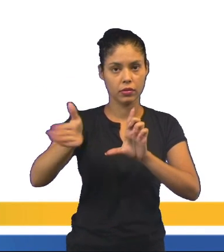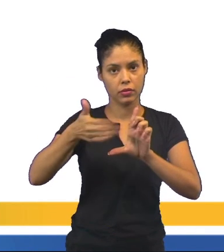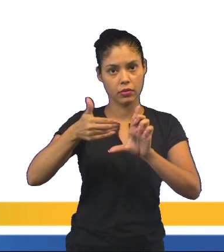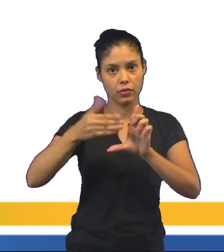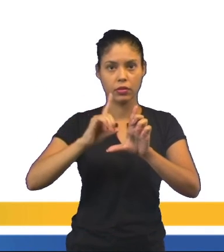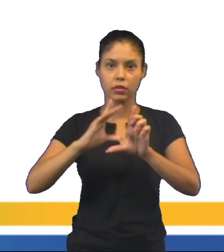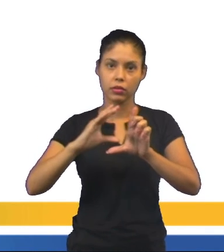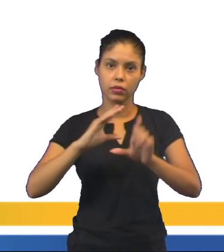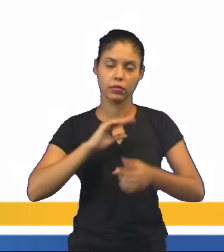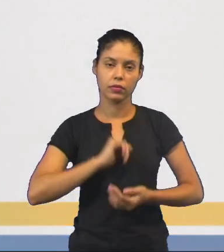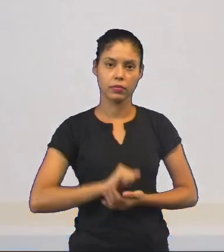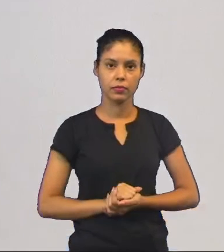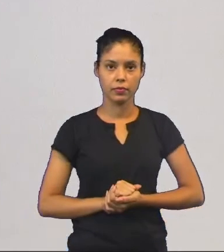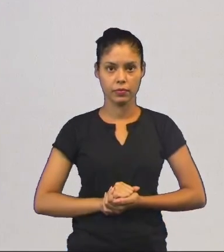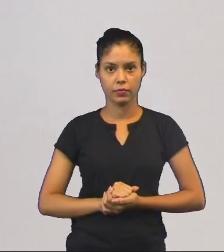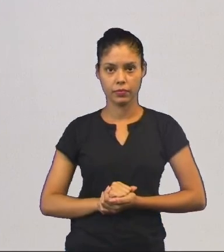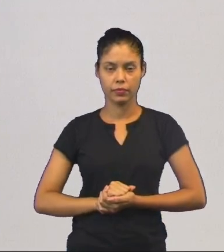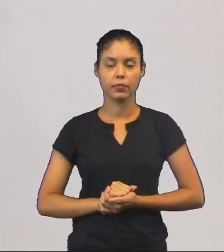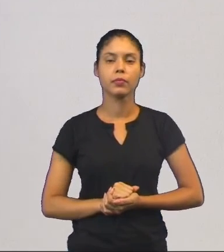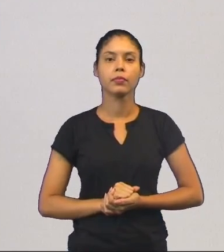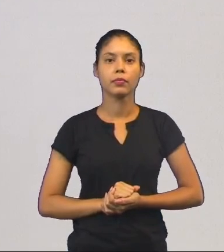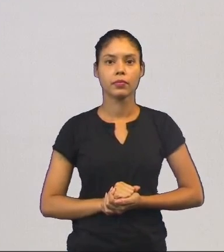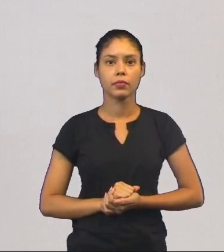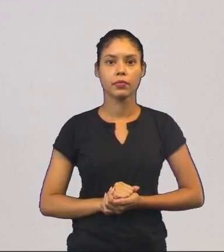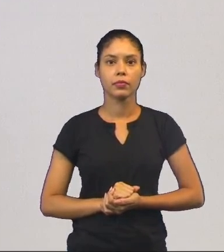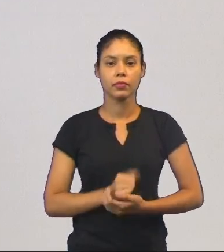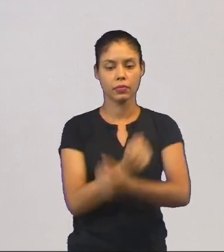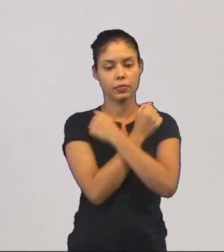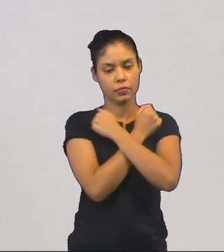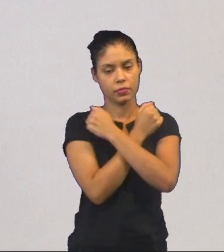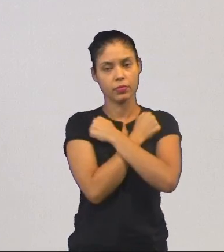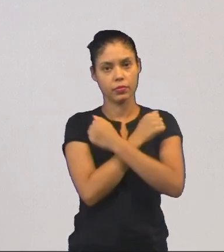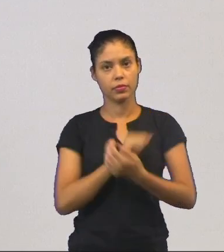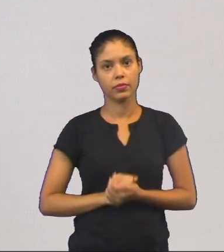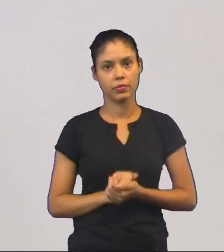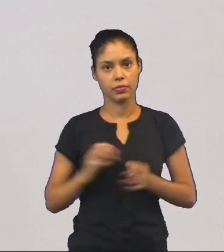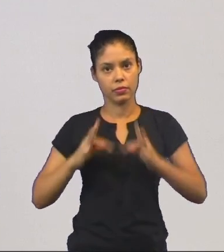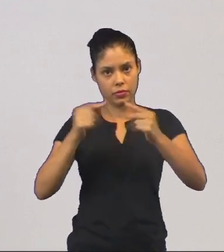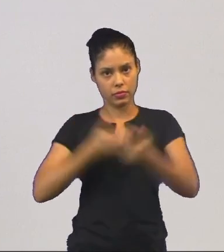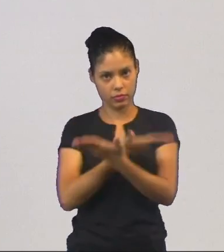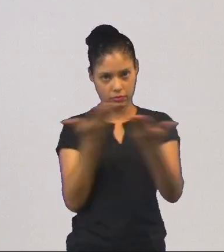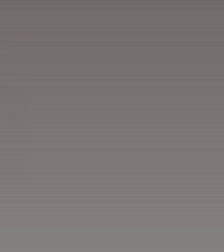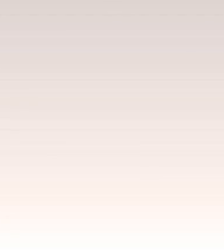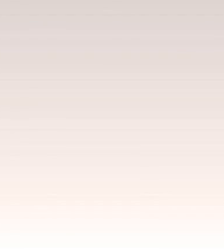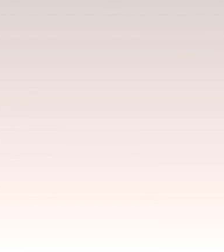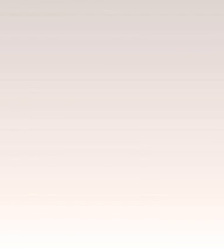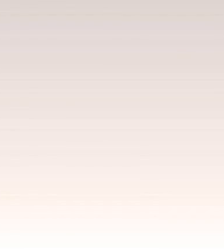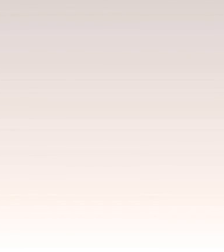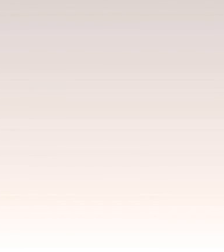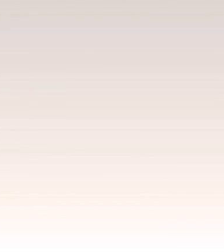acessar a plataforma eduque.ac. Um forte abraço a todos vocês.